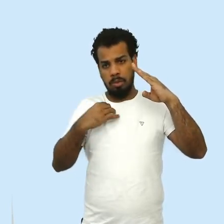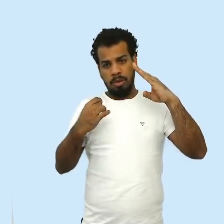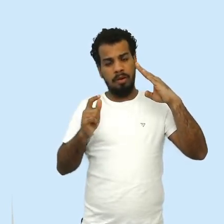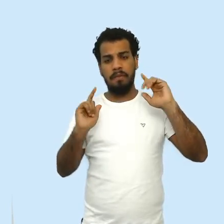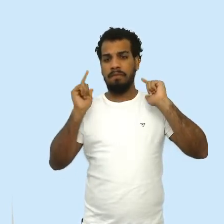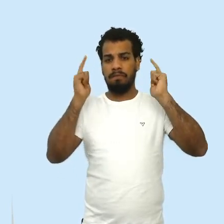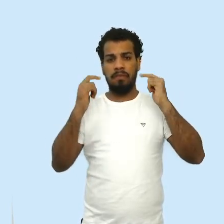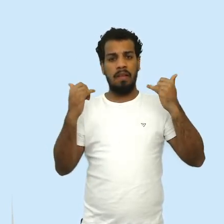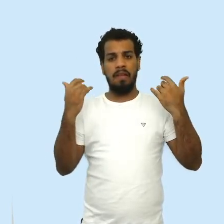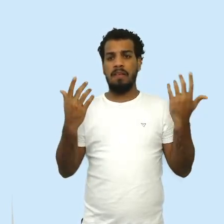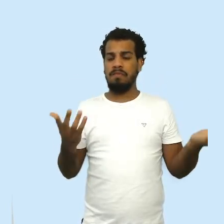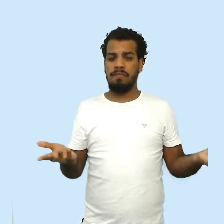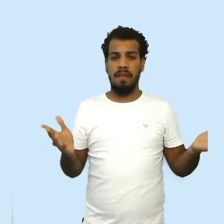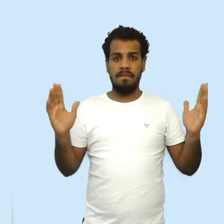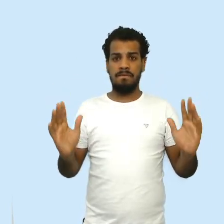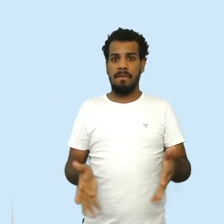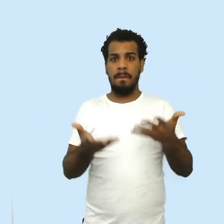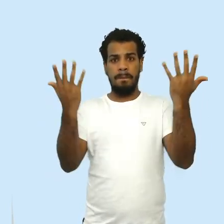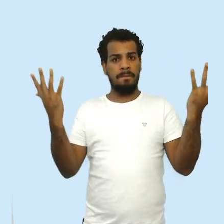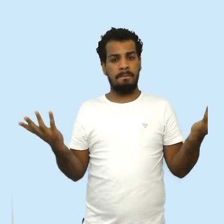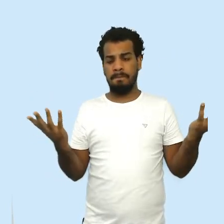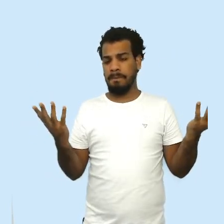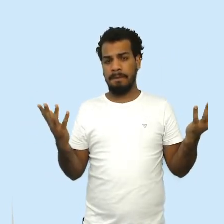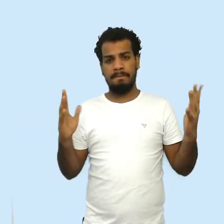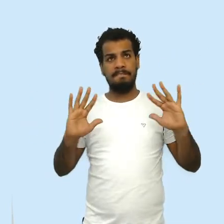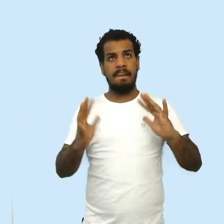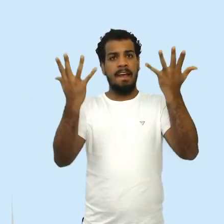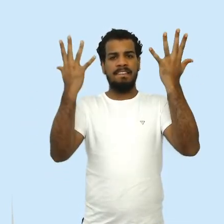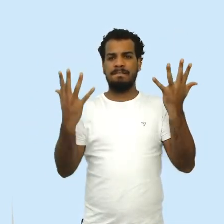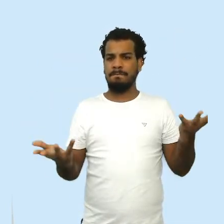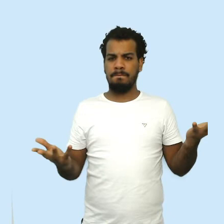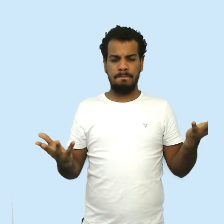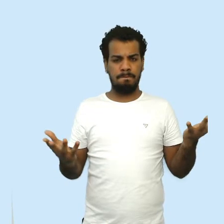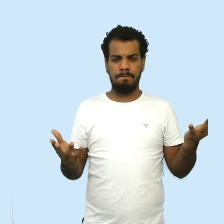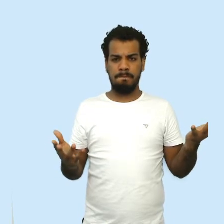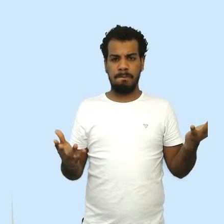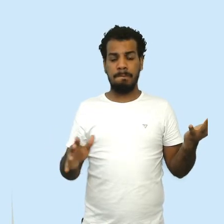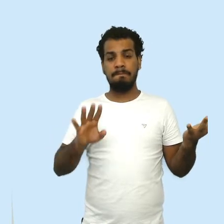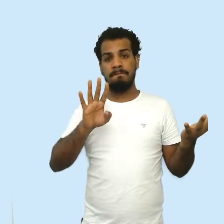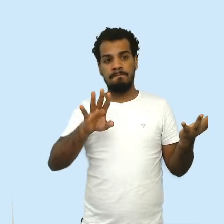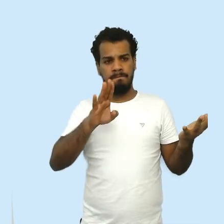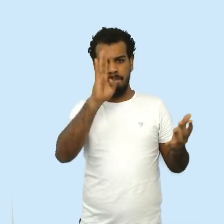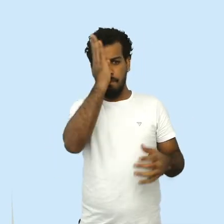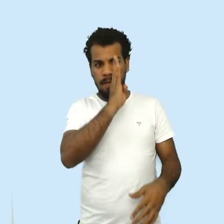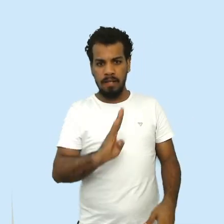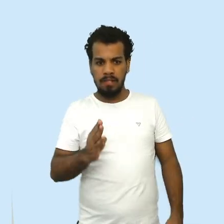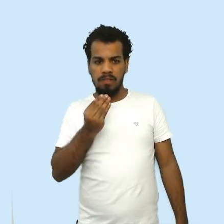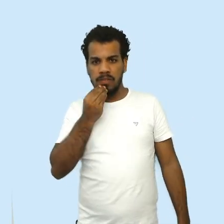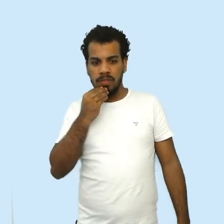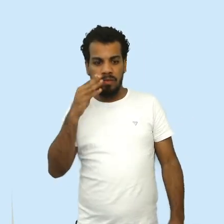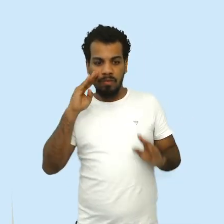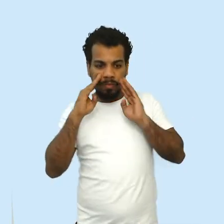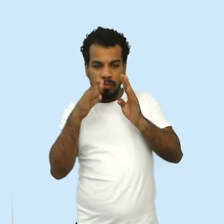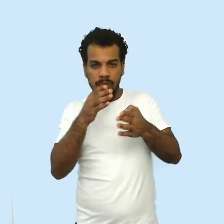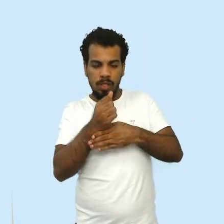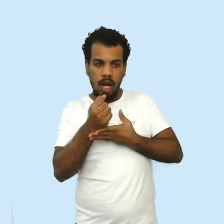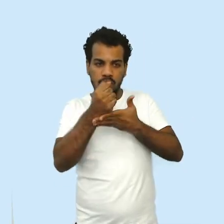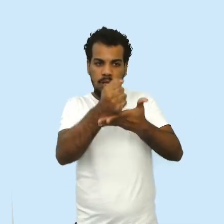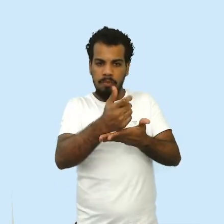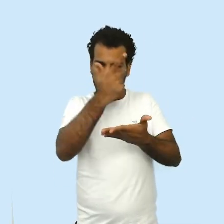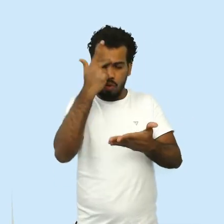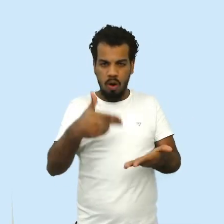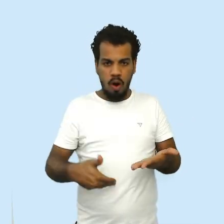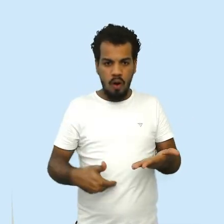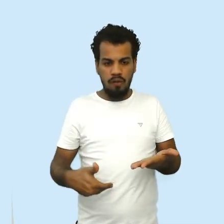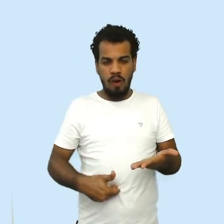e muito bem vestidas, por sinal, que fazem festa, quando o olhar do brasileiro deveria estar voltado para as pessoas